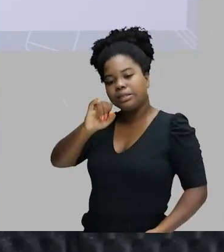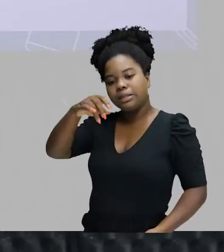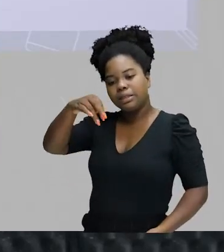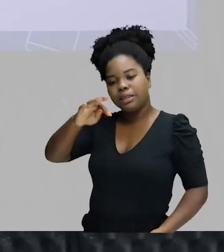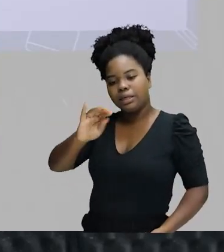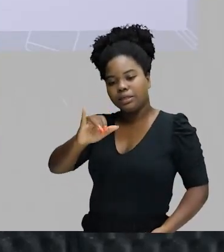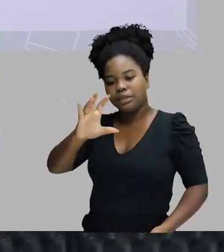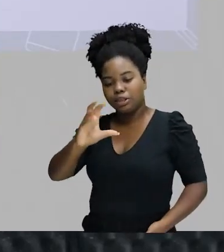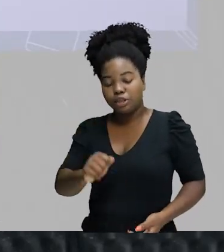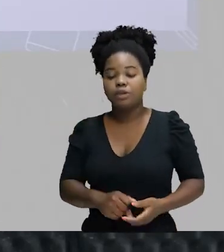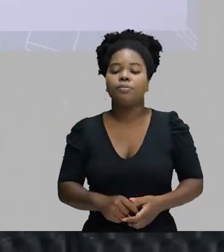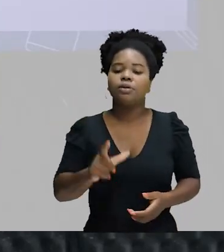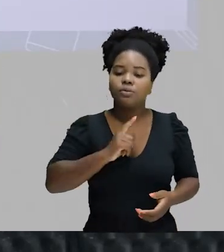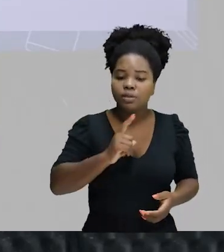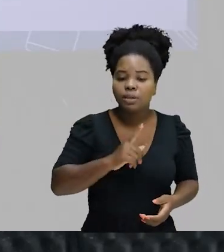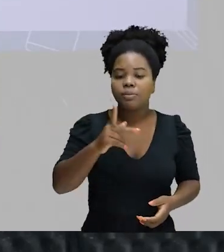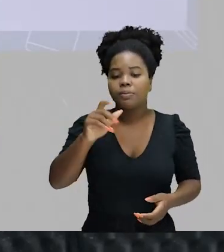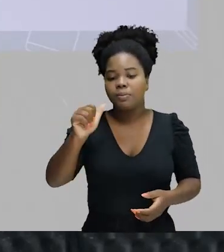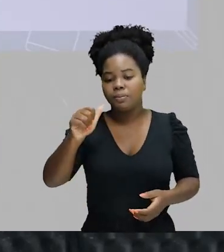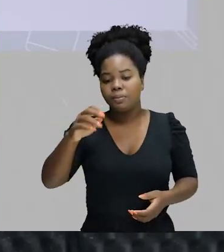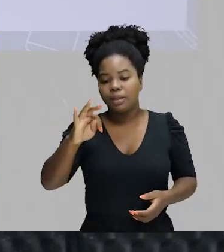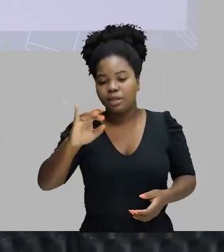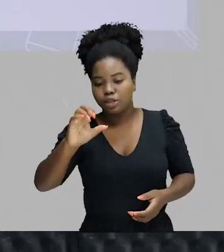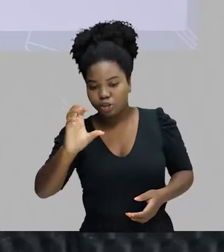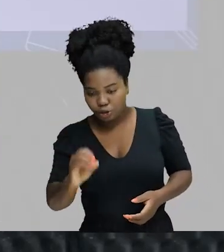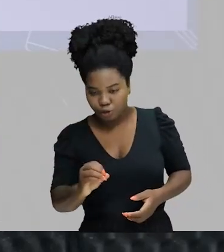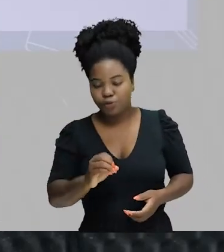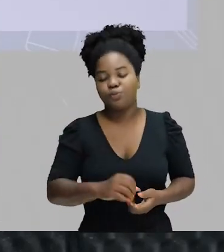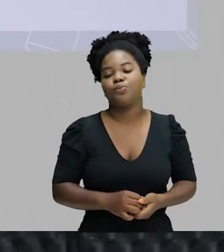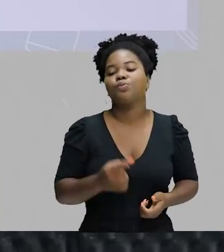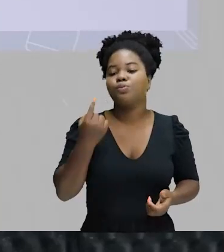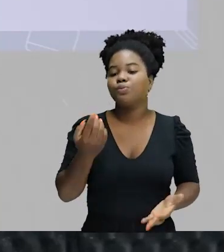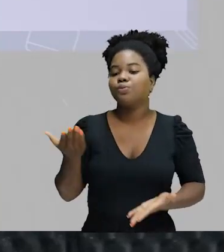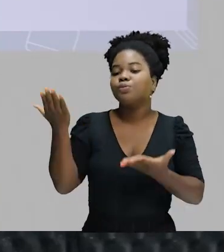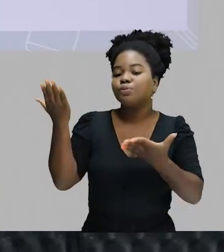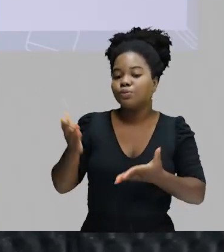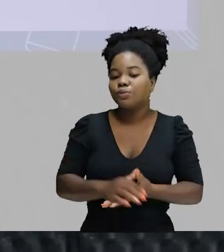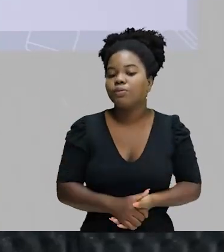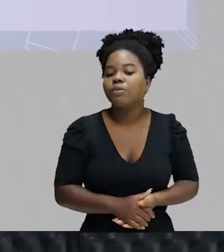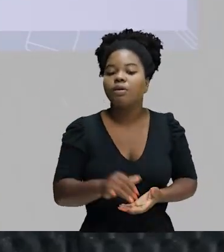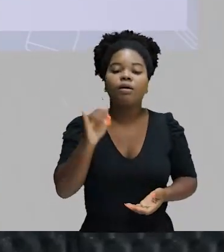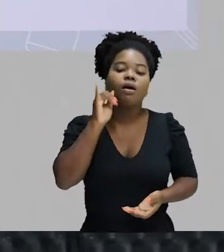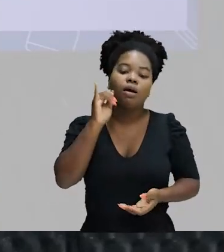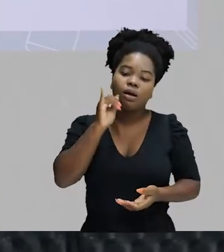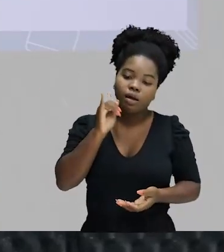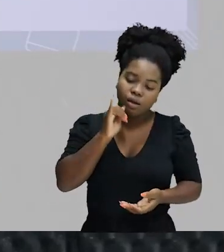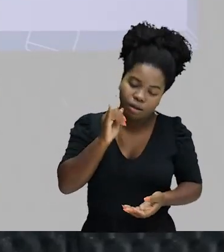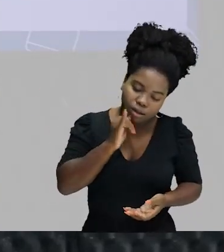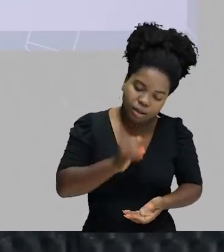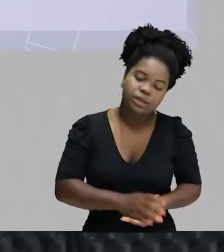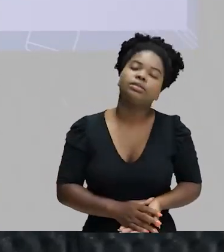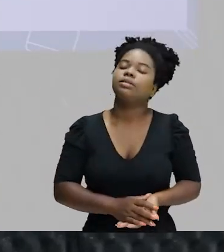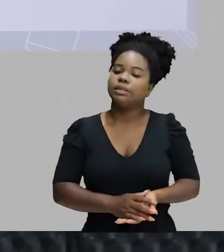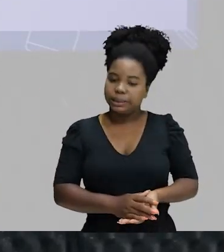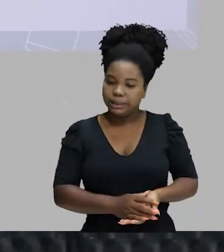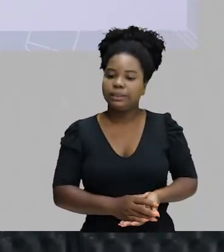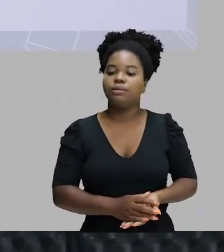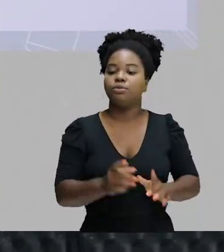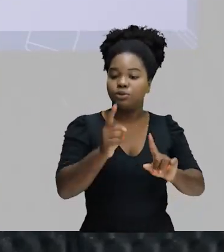plástico, fibras têxteis e borrachas sintéticas são exemplos dos